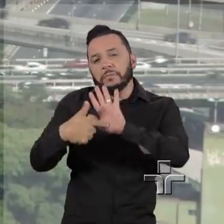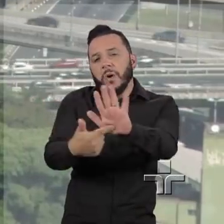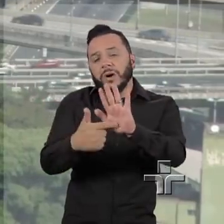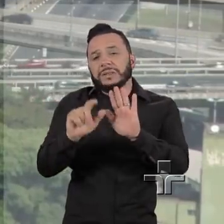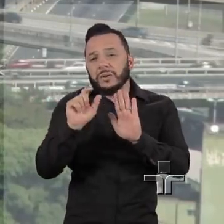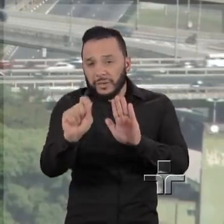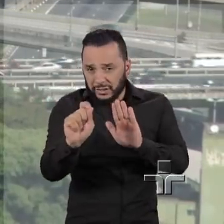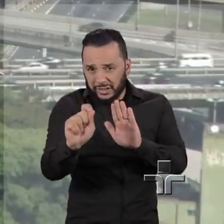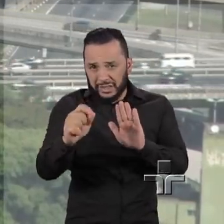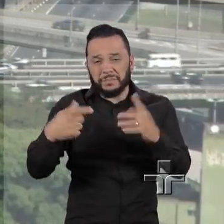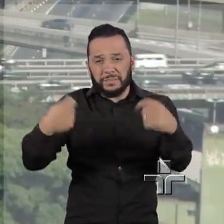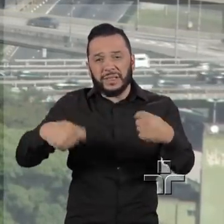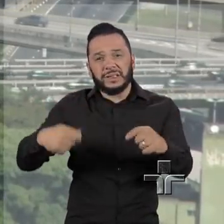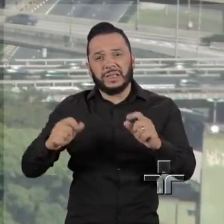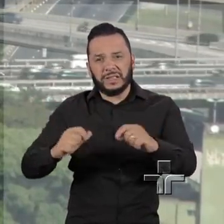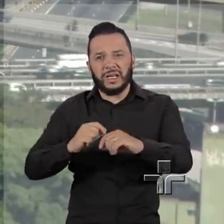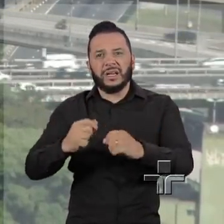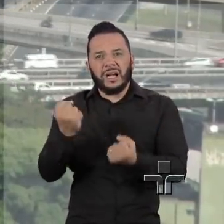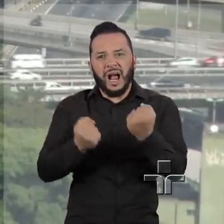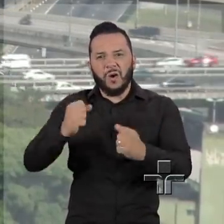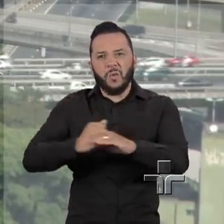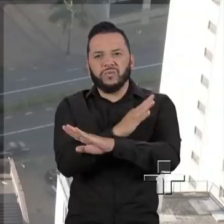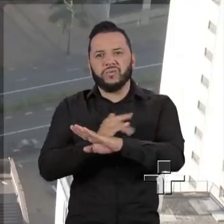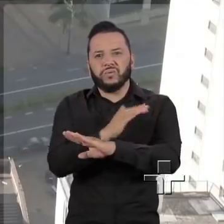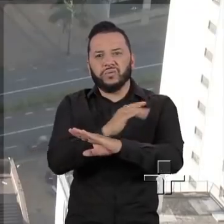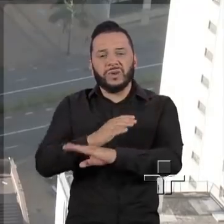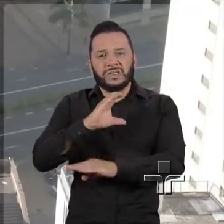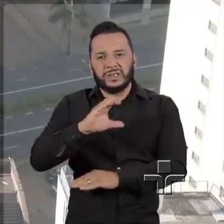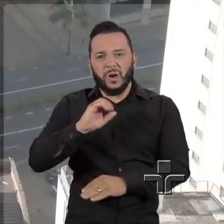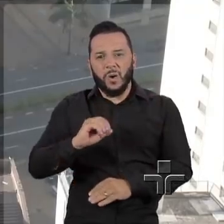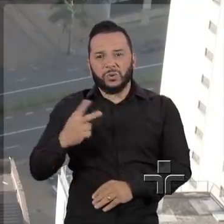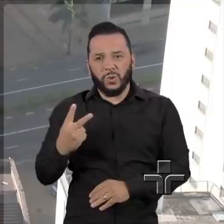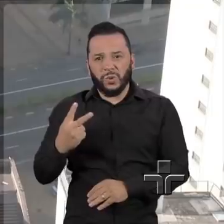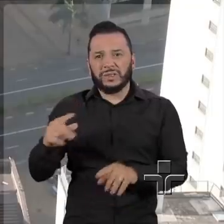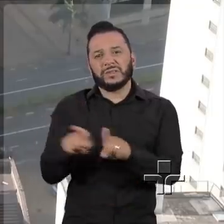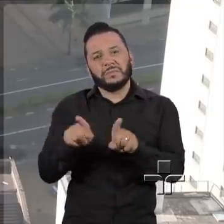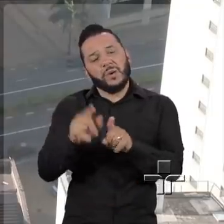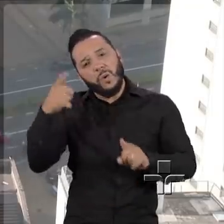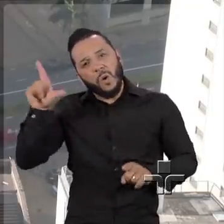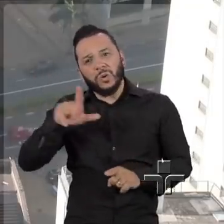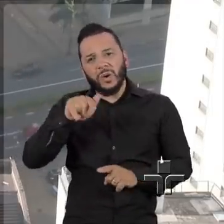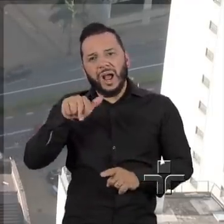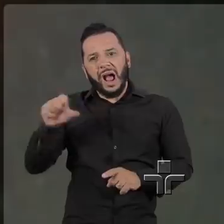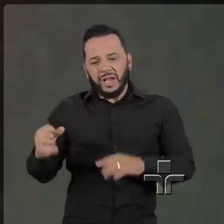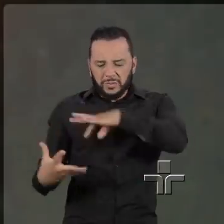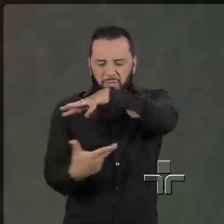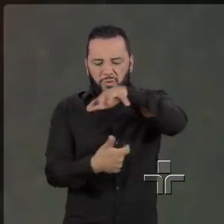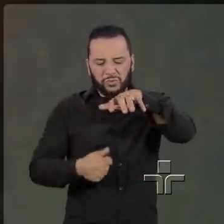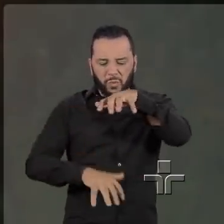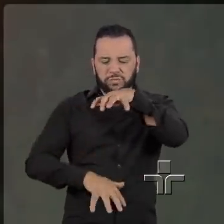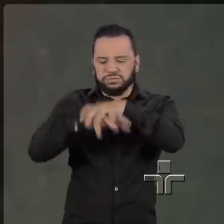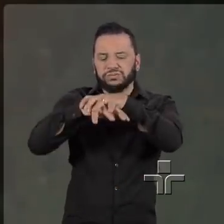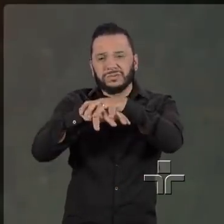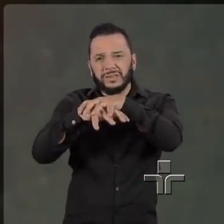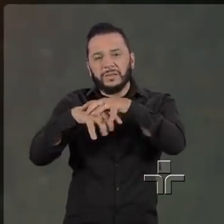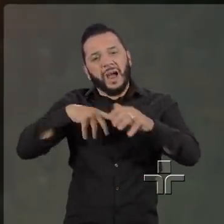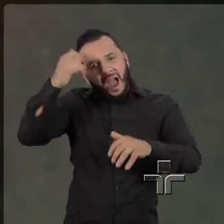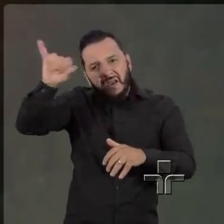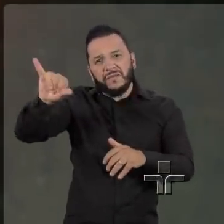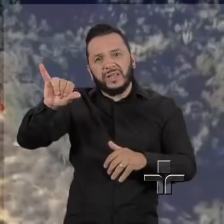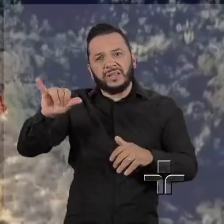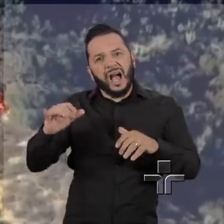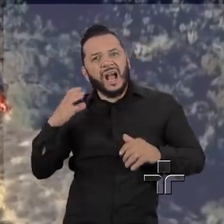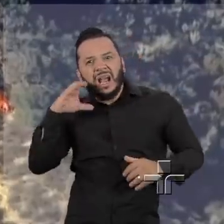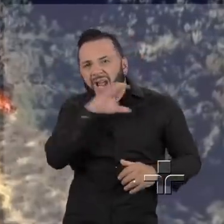que é preciso reduzir as emissões de CO2 e outros gases do efeito estufa para limitar o aquecimento